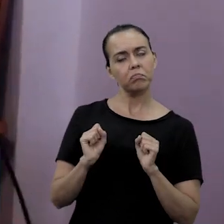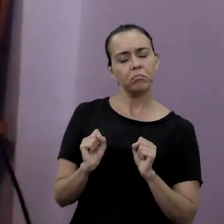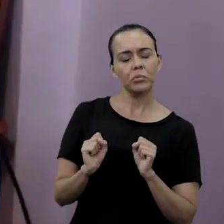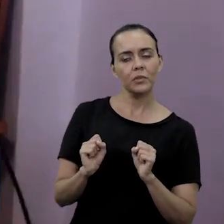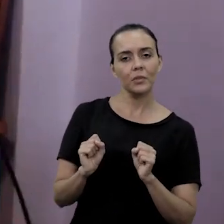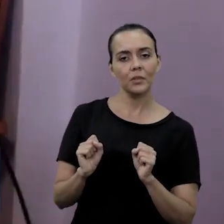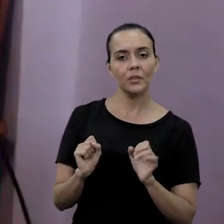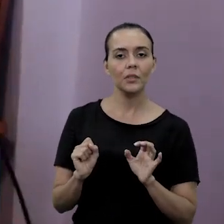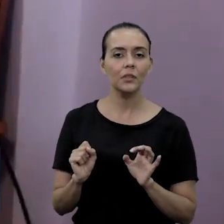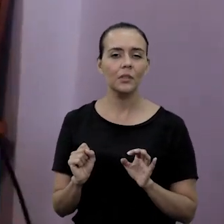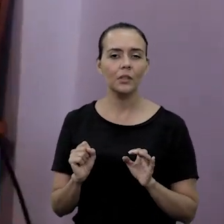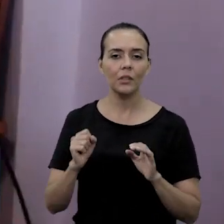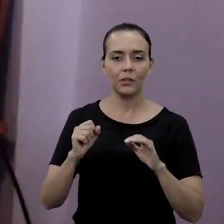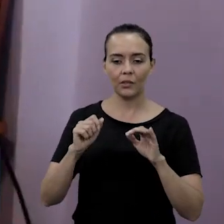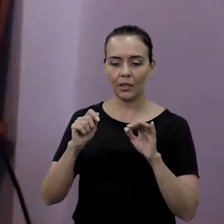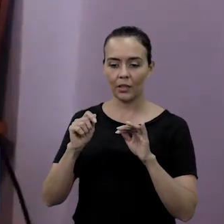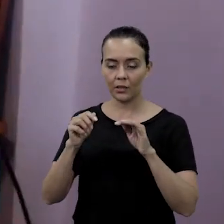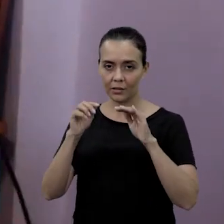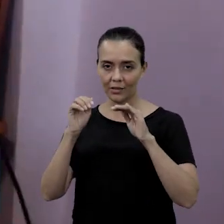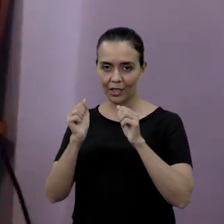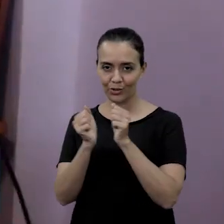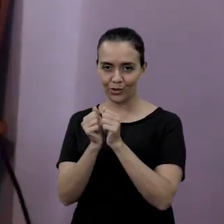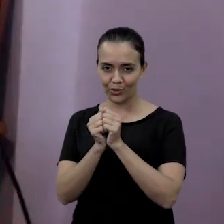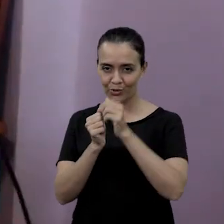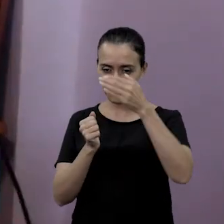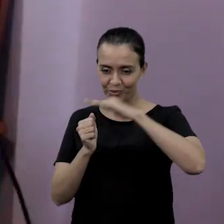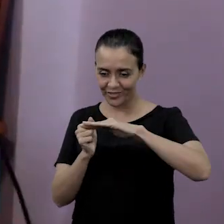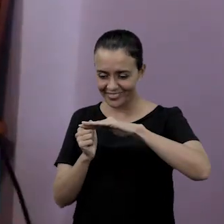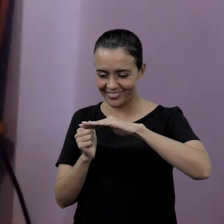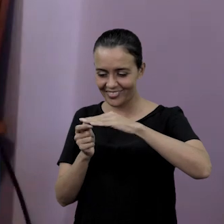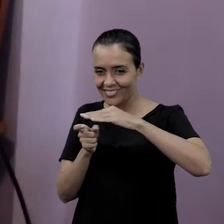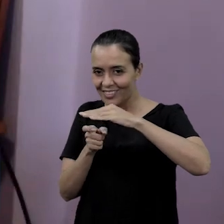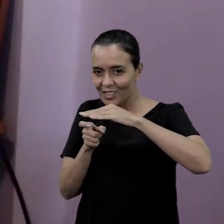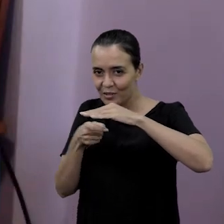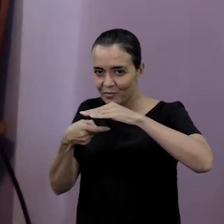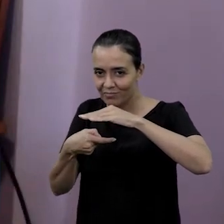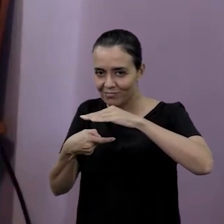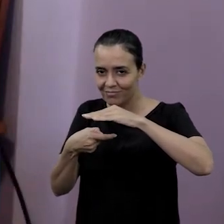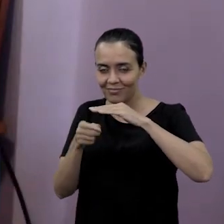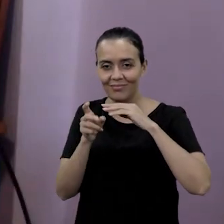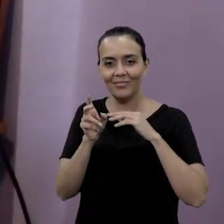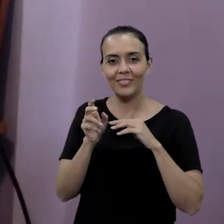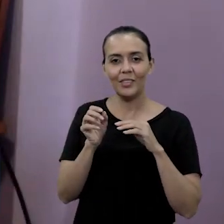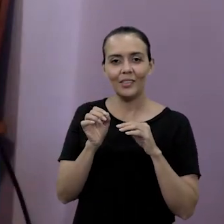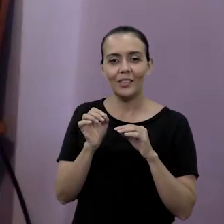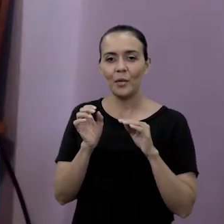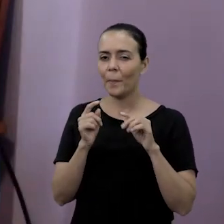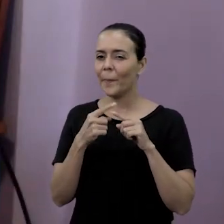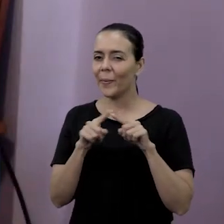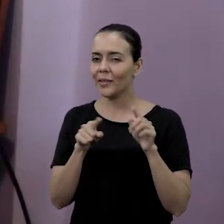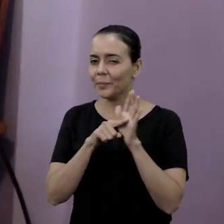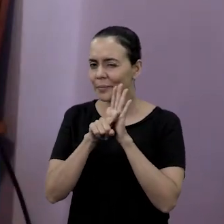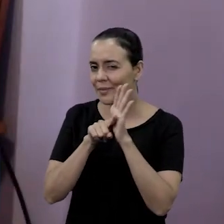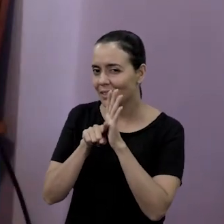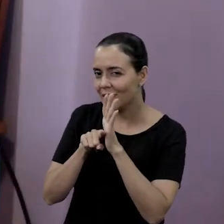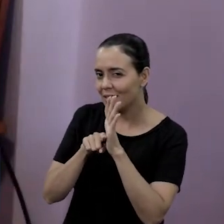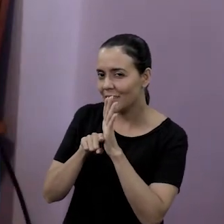fui. Eu poderia talvez ir ali no porta-malas, fechadinho,